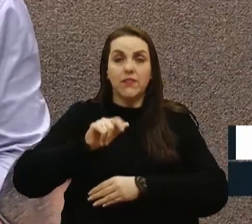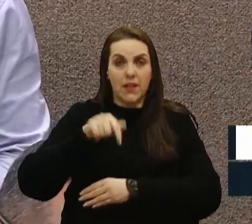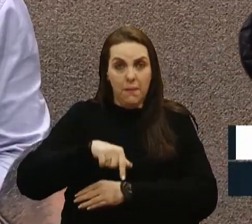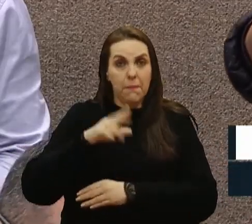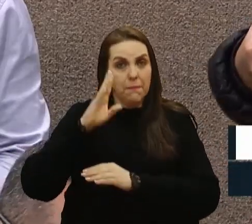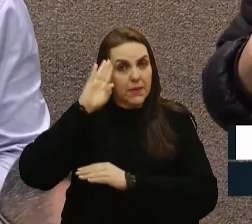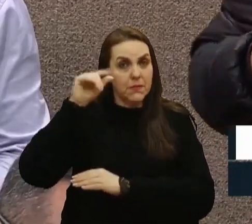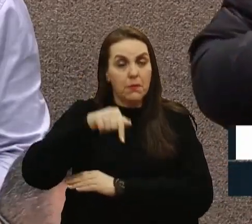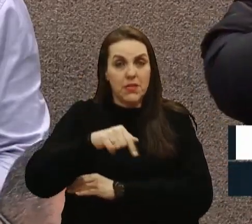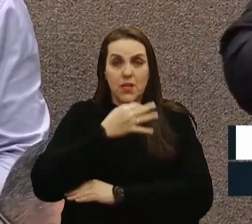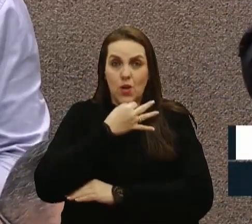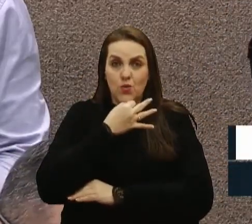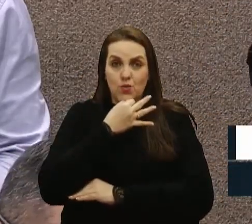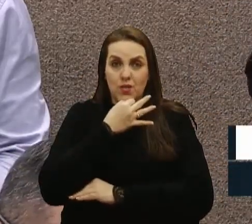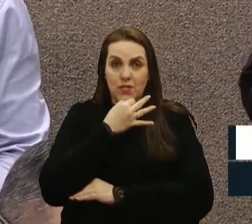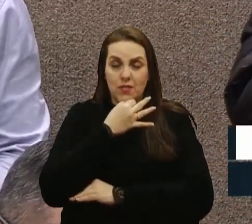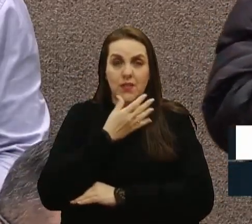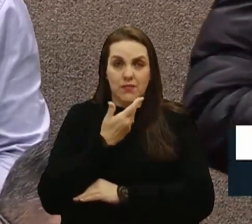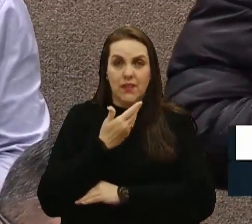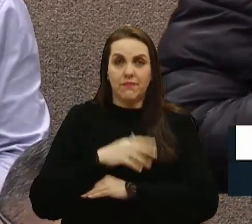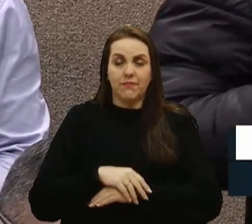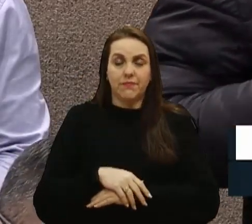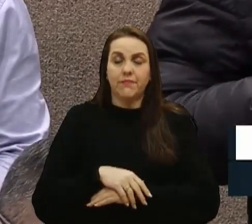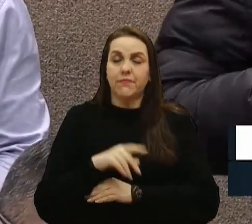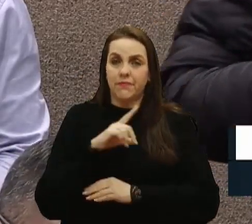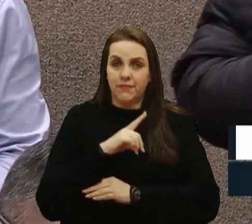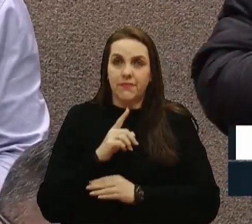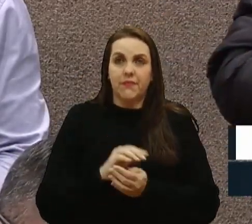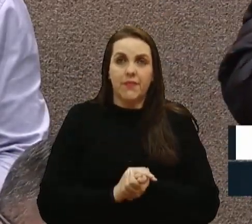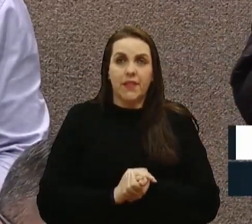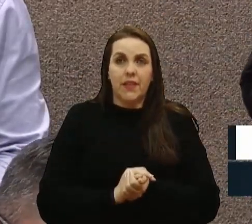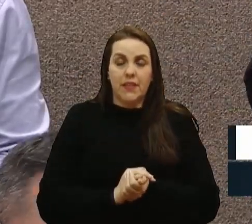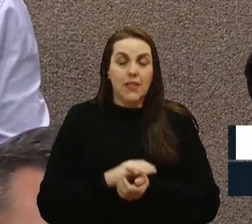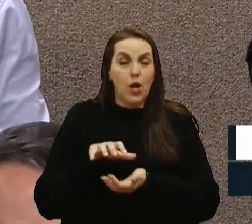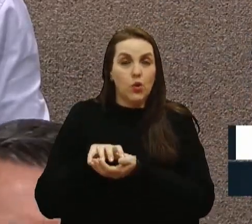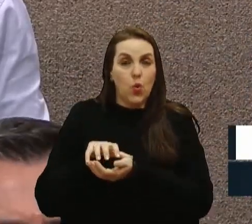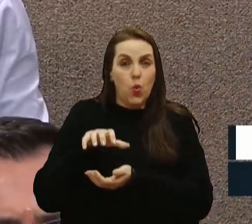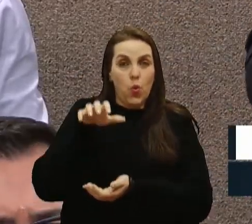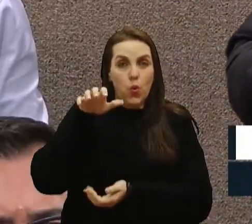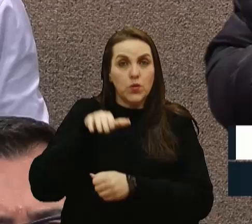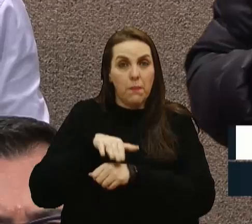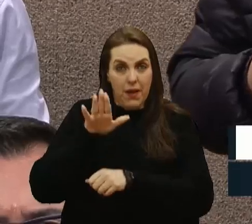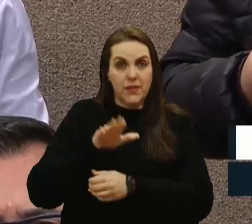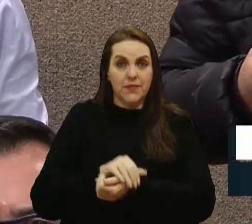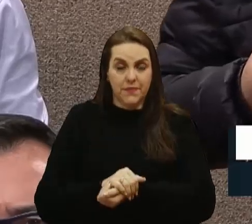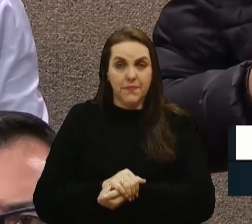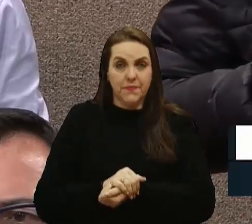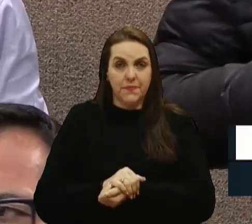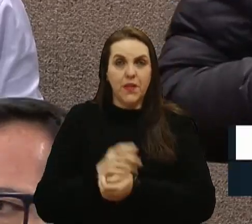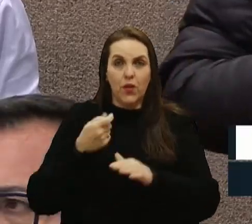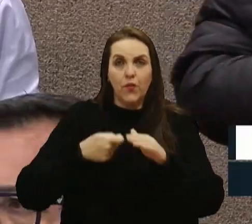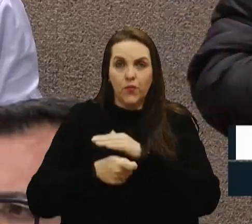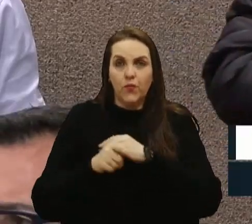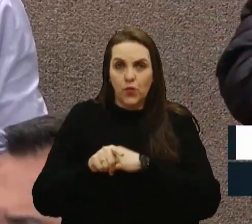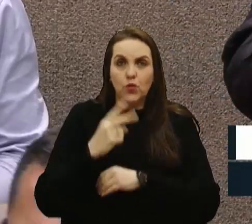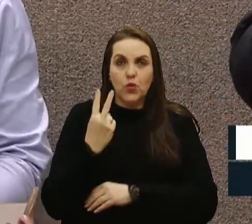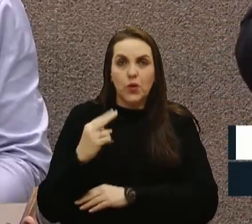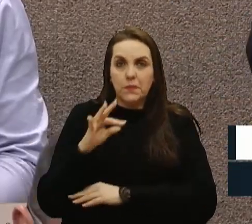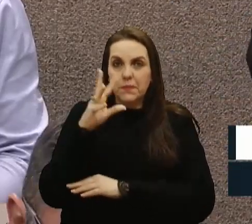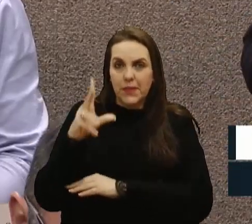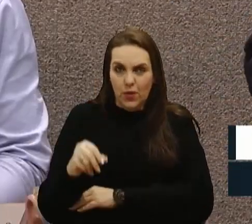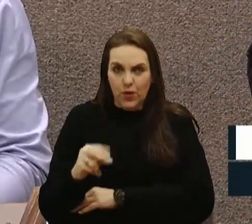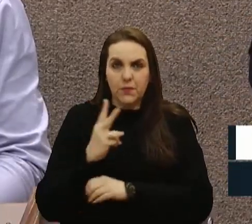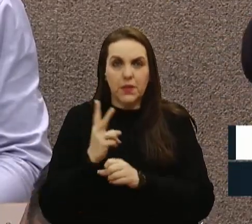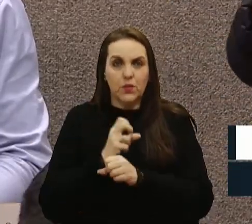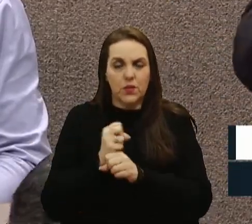temos 28 idosos sendo atendidos pelo cuidado subsidiado, onde o fundo destinou 2 milhões para 2 anos, e que